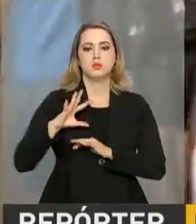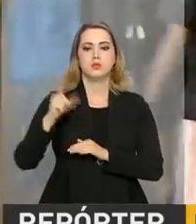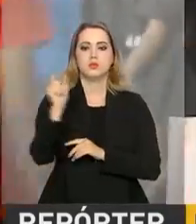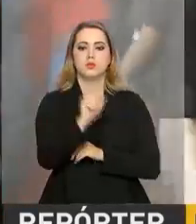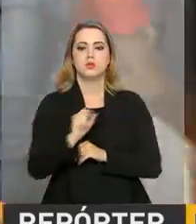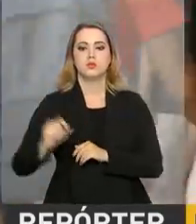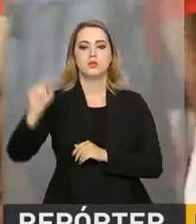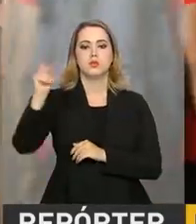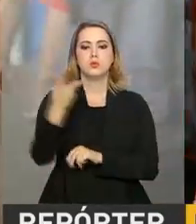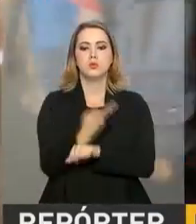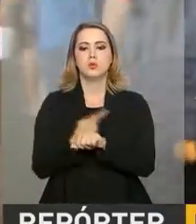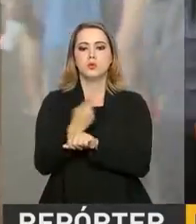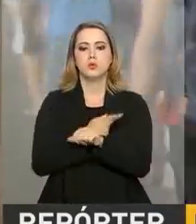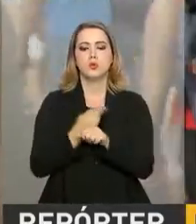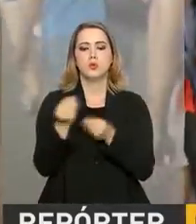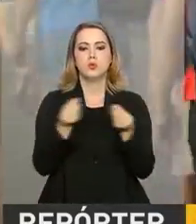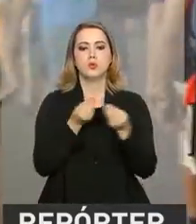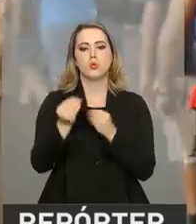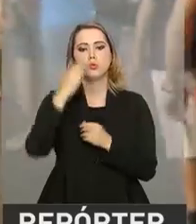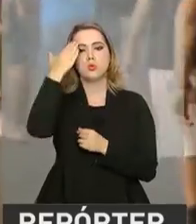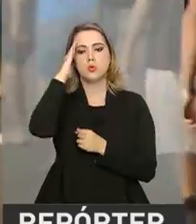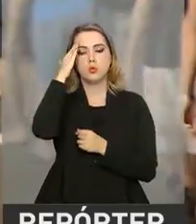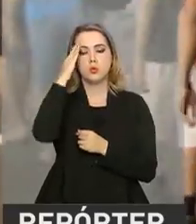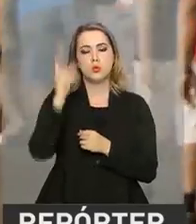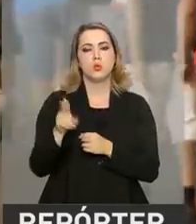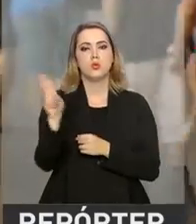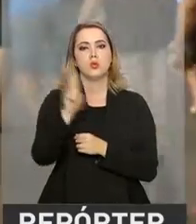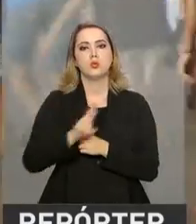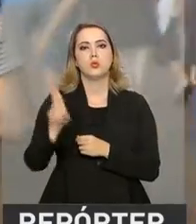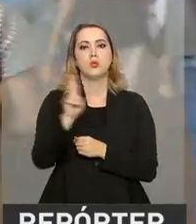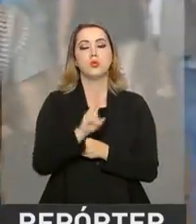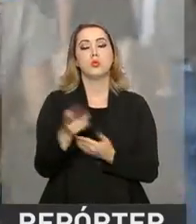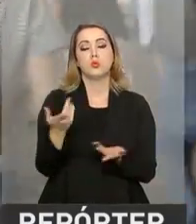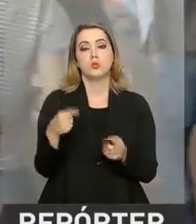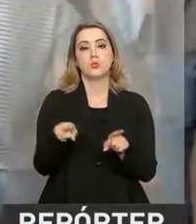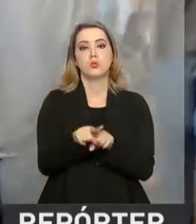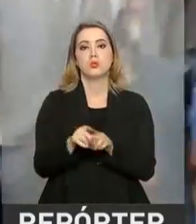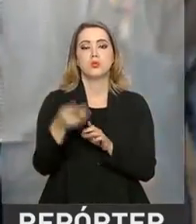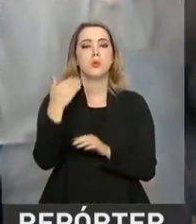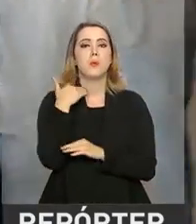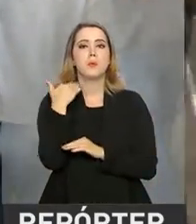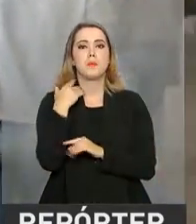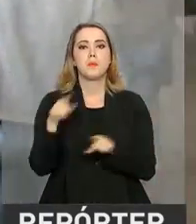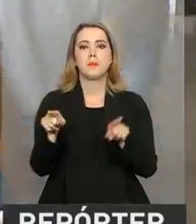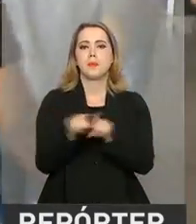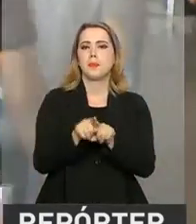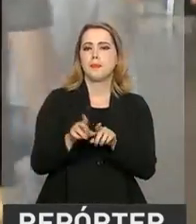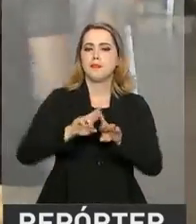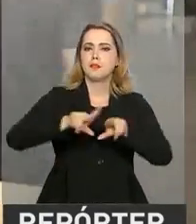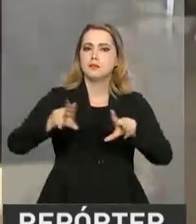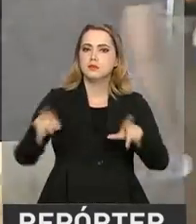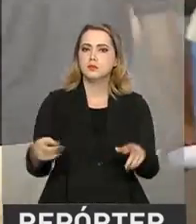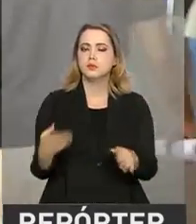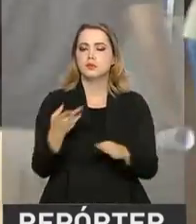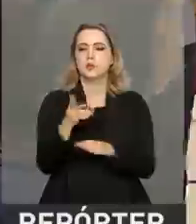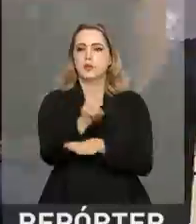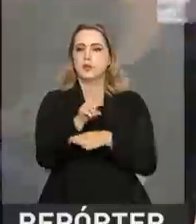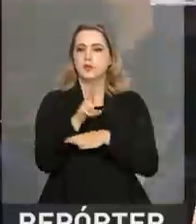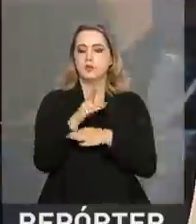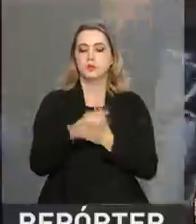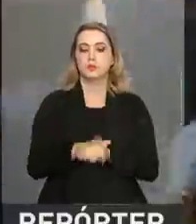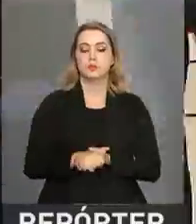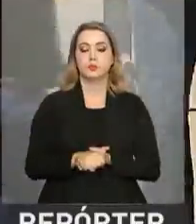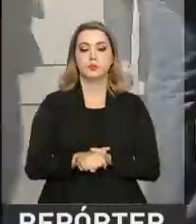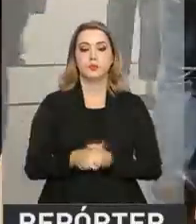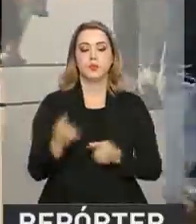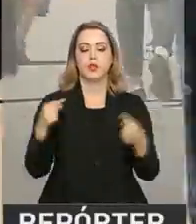entender como o brasileiro faz uso dos serviços financeiros, como poupança, conta bancária e acesso a crédito.